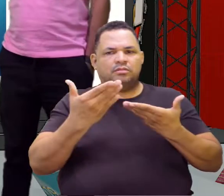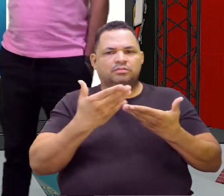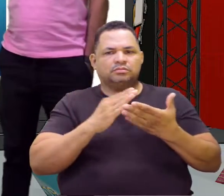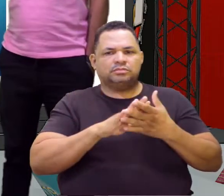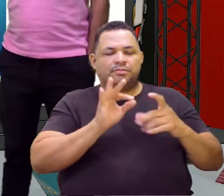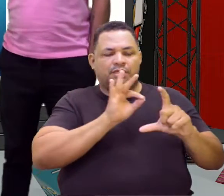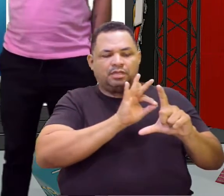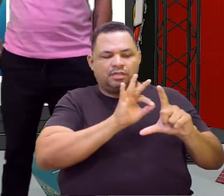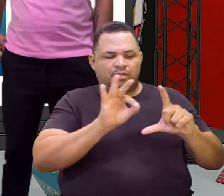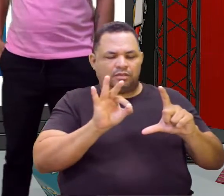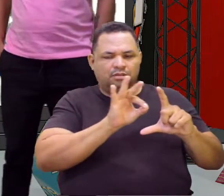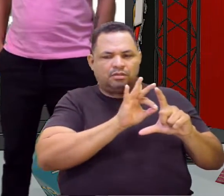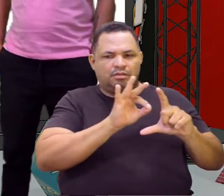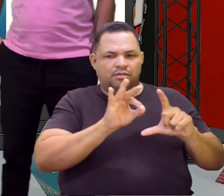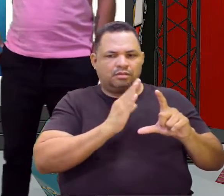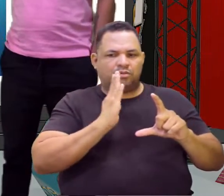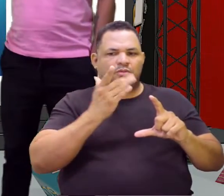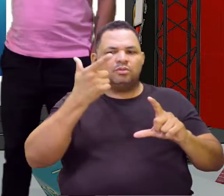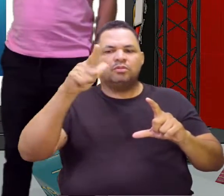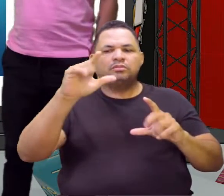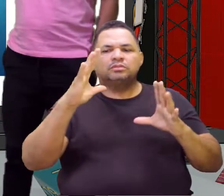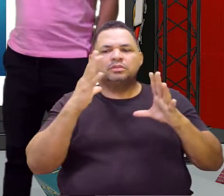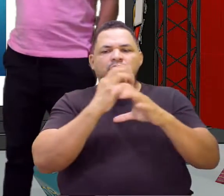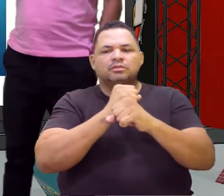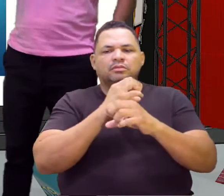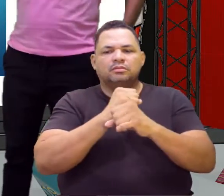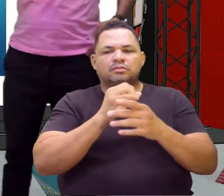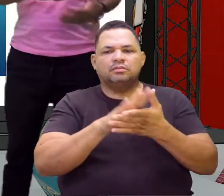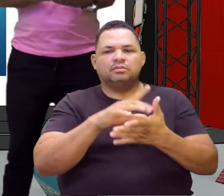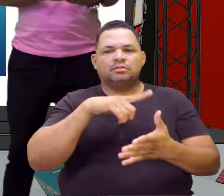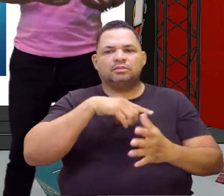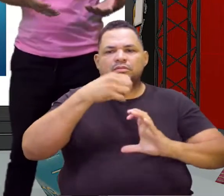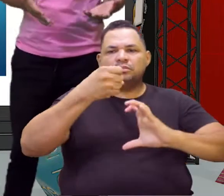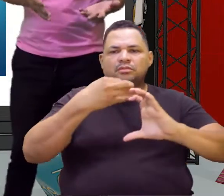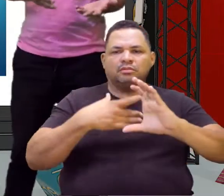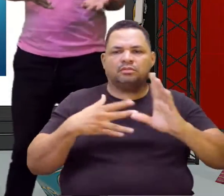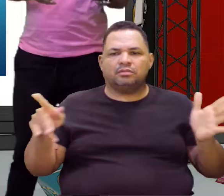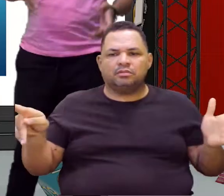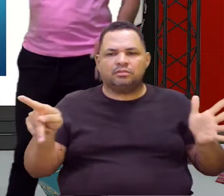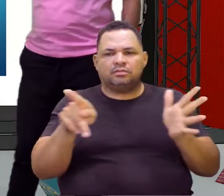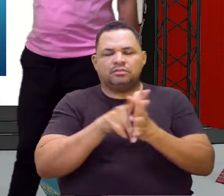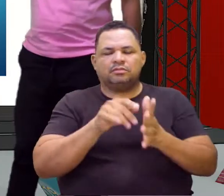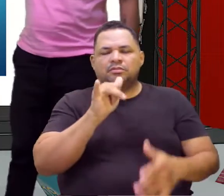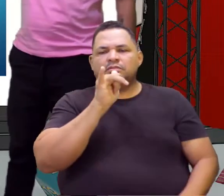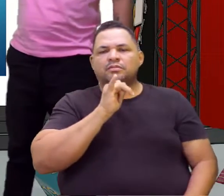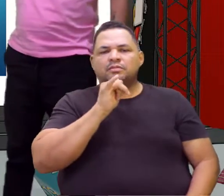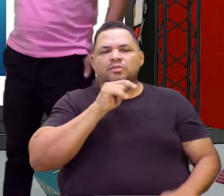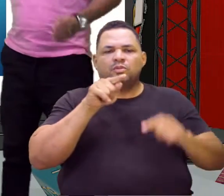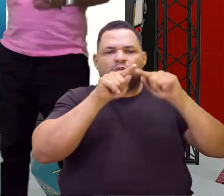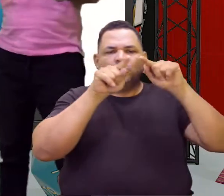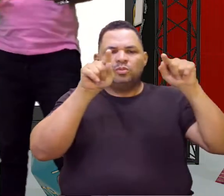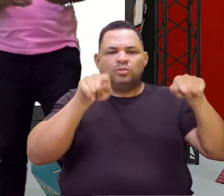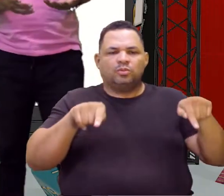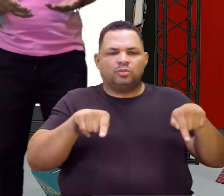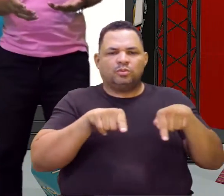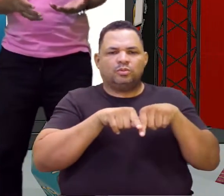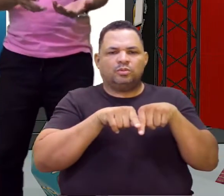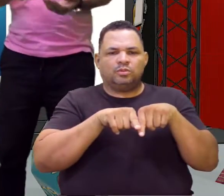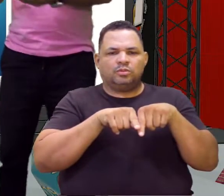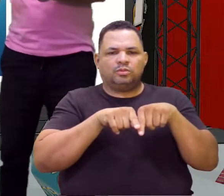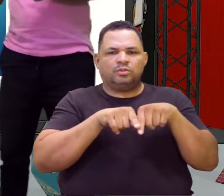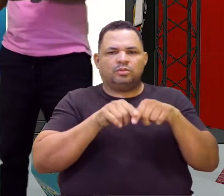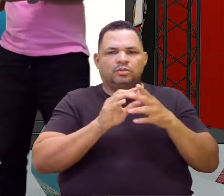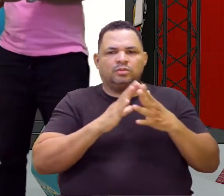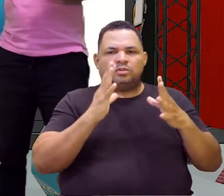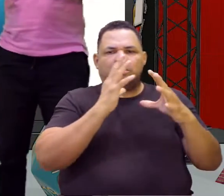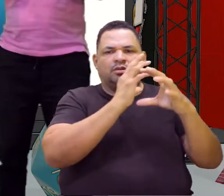o raio, você já consegue achar. Isso, né? a gente vai chegar lá. E aí algumas características específicas. Por exemplo, o quadrado. Falou que é um quadrado,